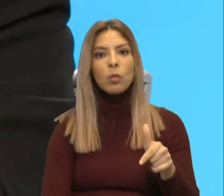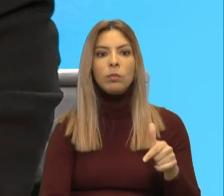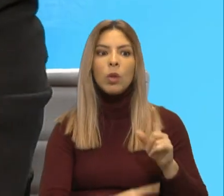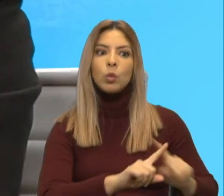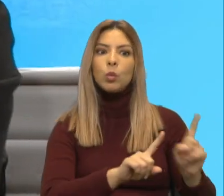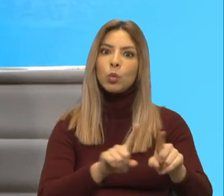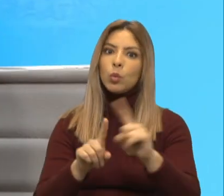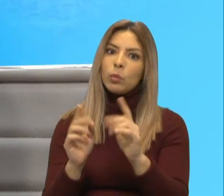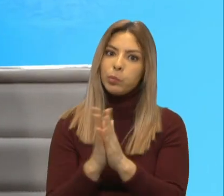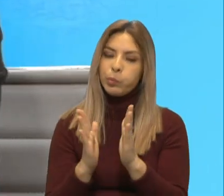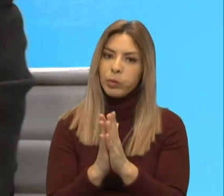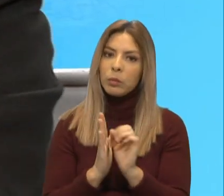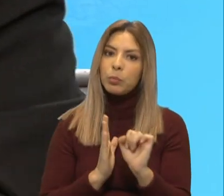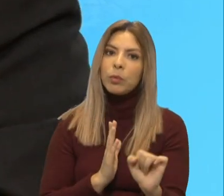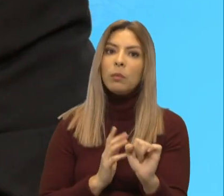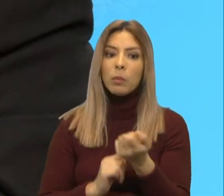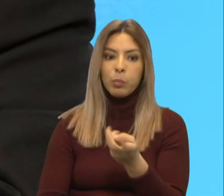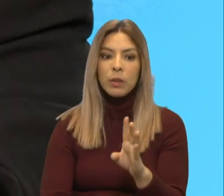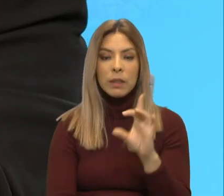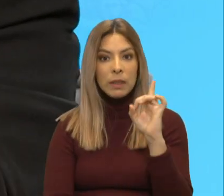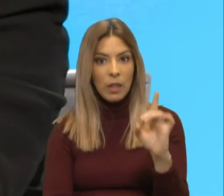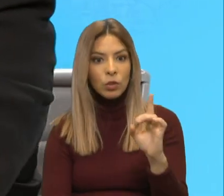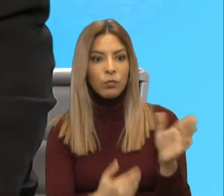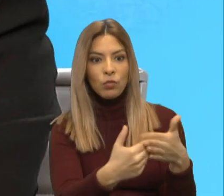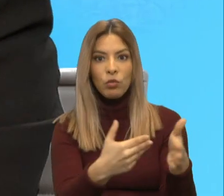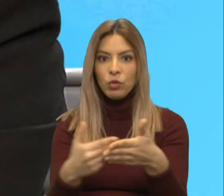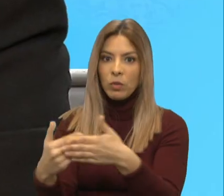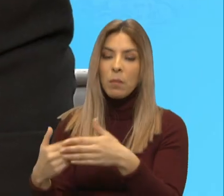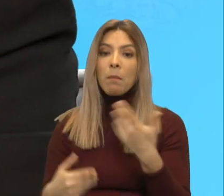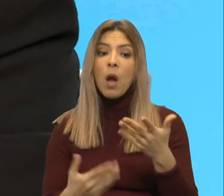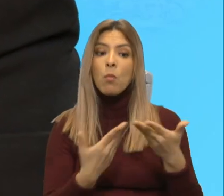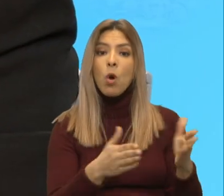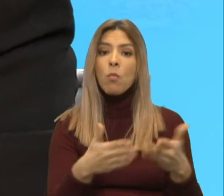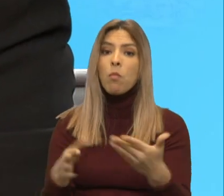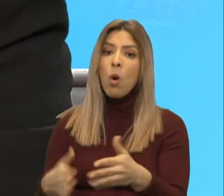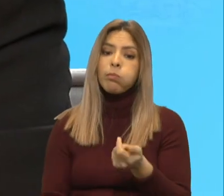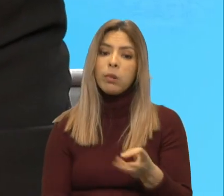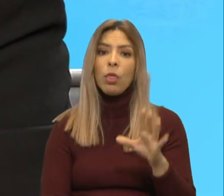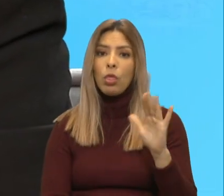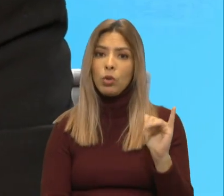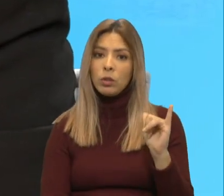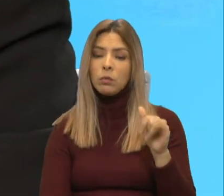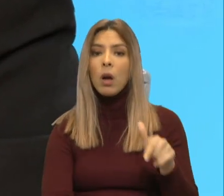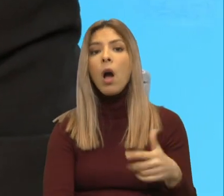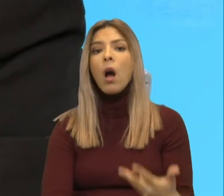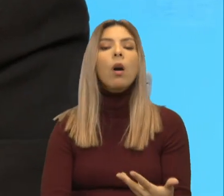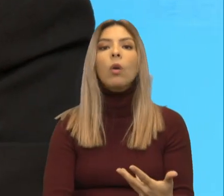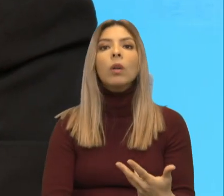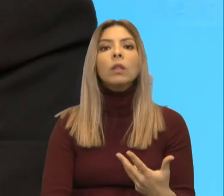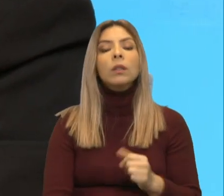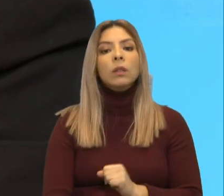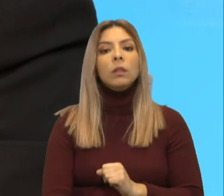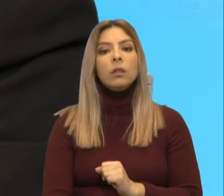Tínhamos 6 fechadas e, entretanto, abrimos mais 12 paróquias. Neste momento temos 42 paróquias e quase todas já